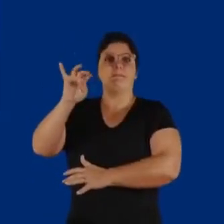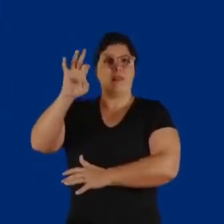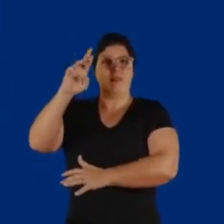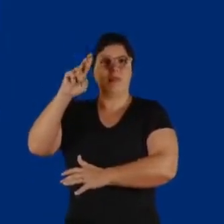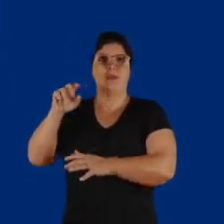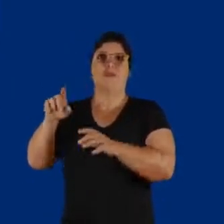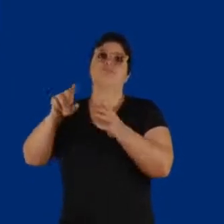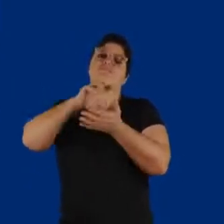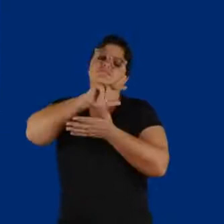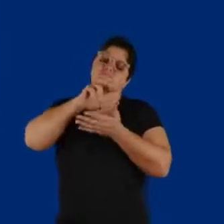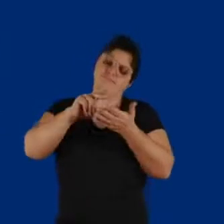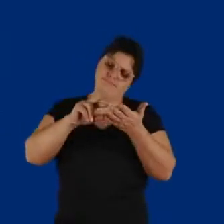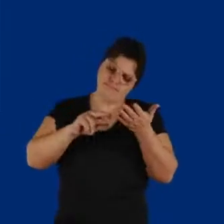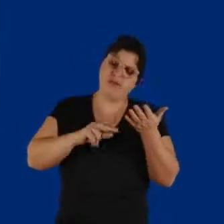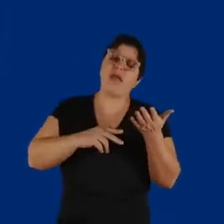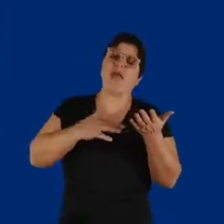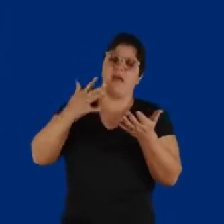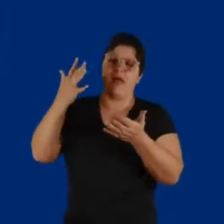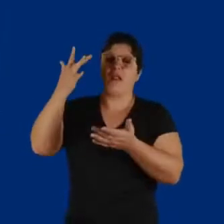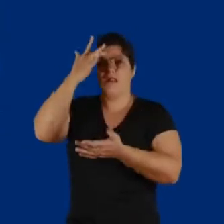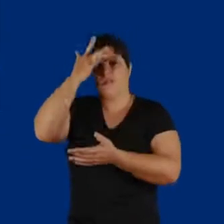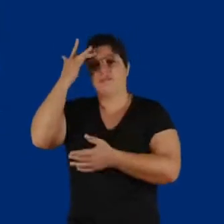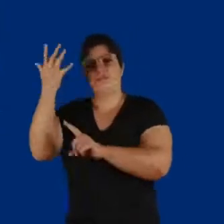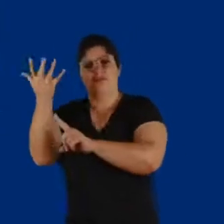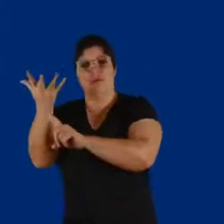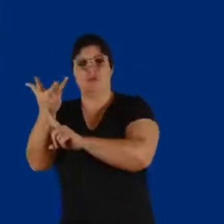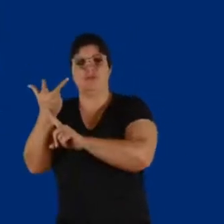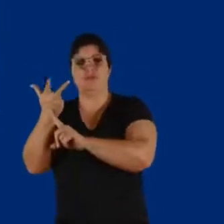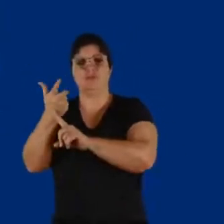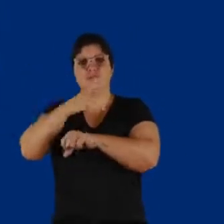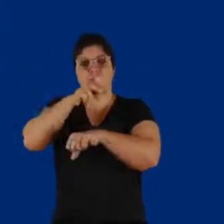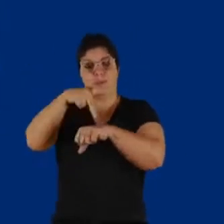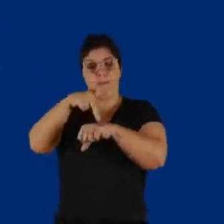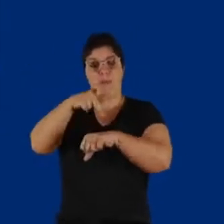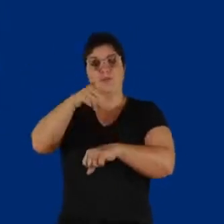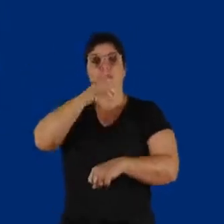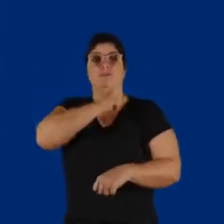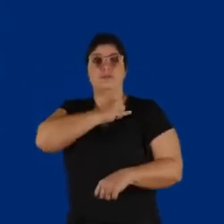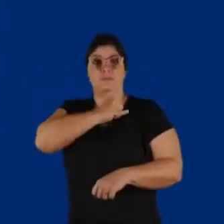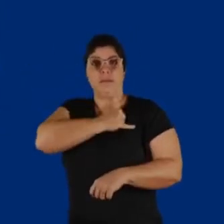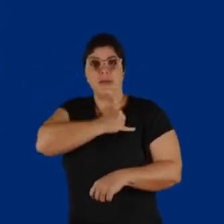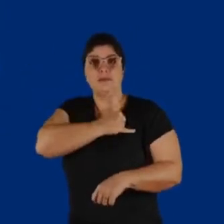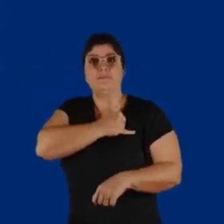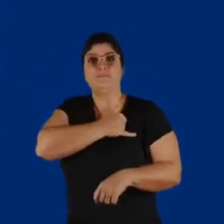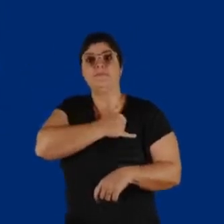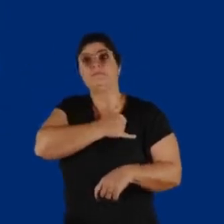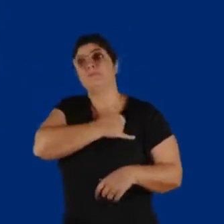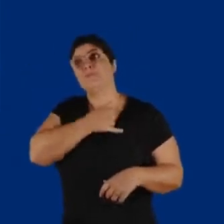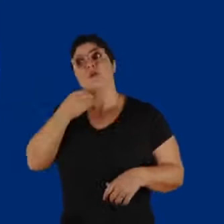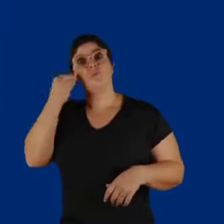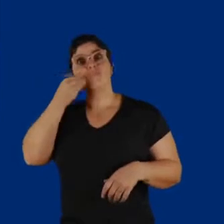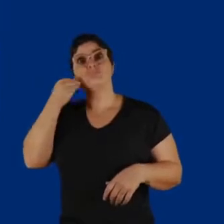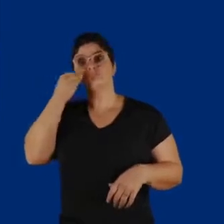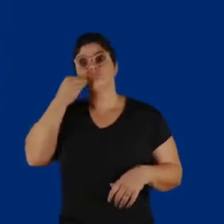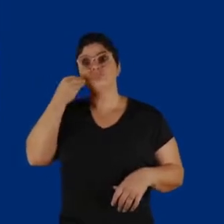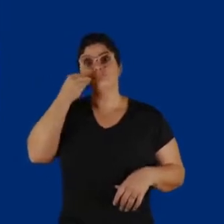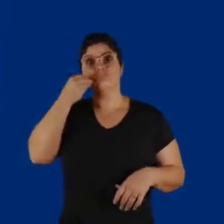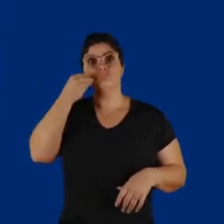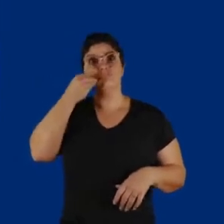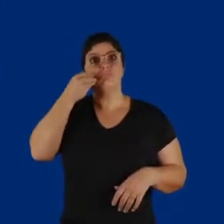o Rex Nedelfeld na Jamaica. Então, isso são experiências sólidas.